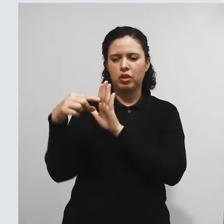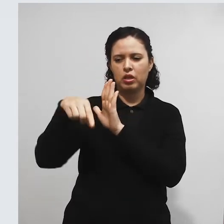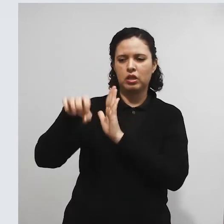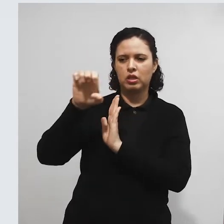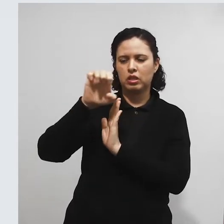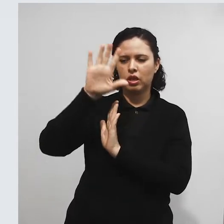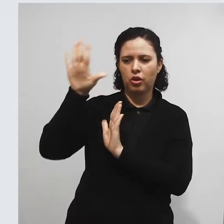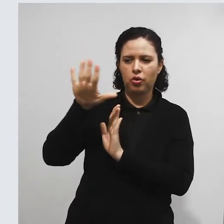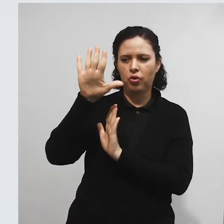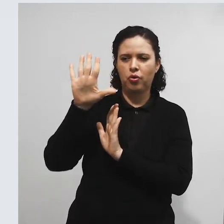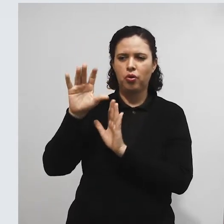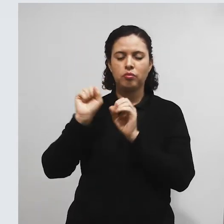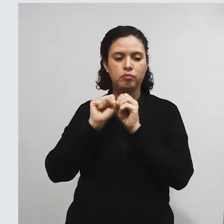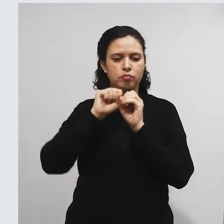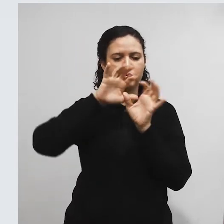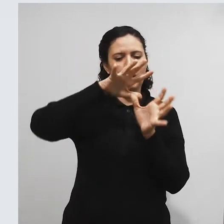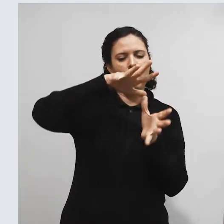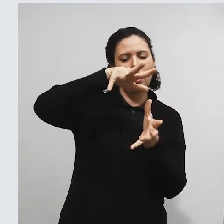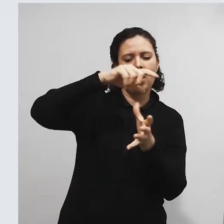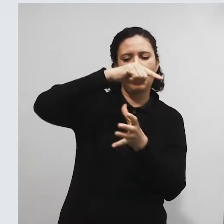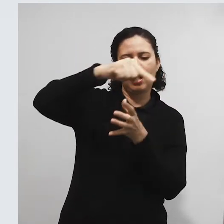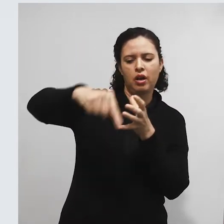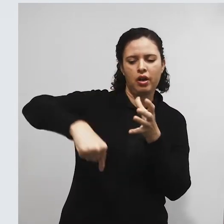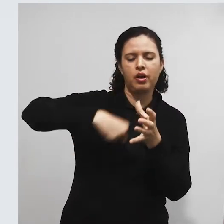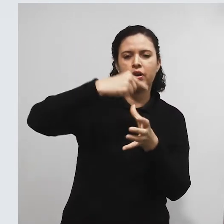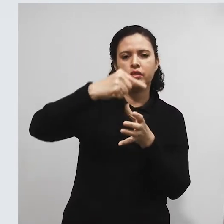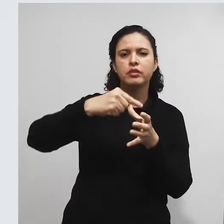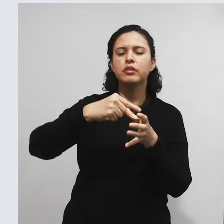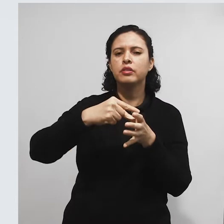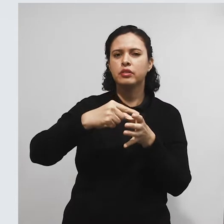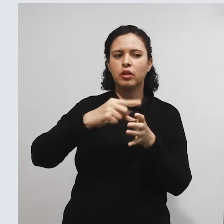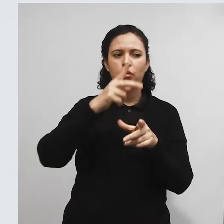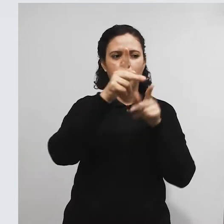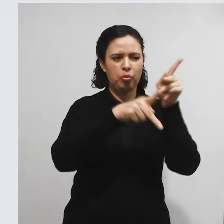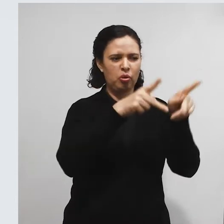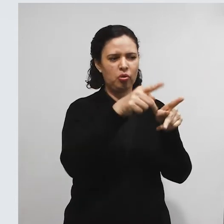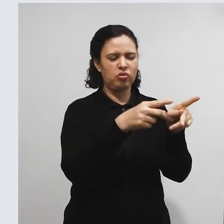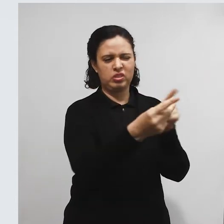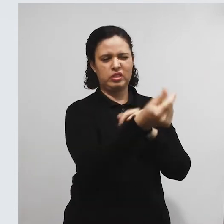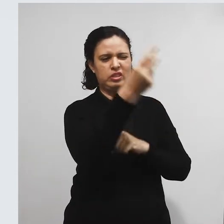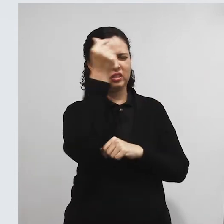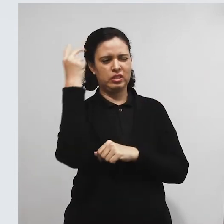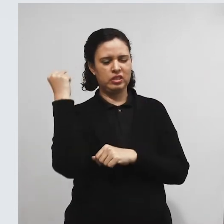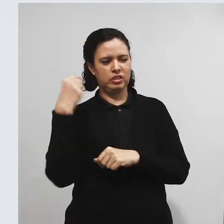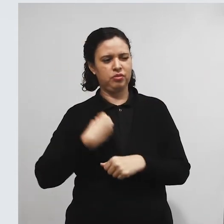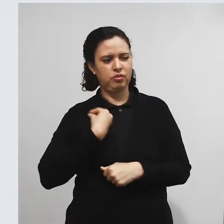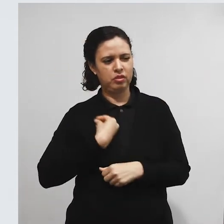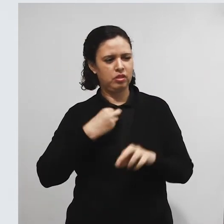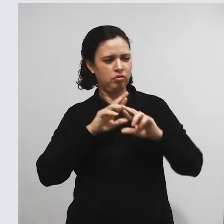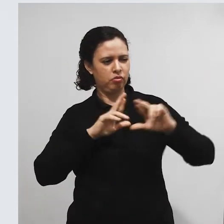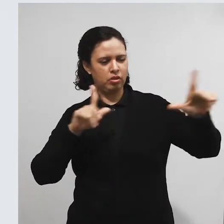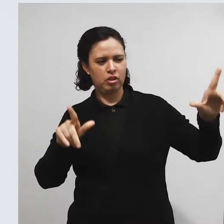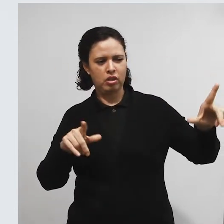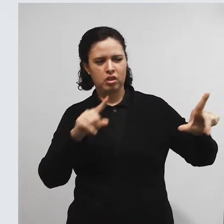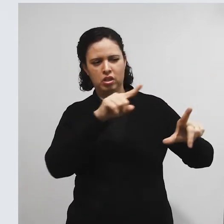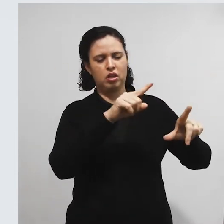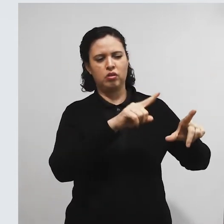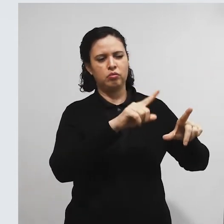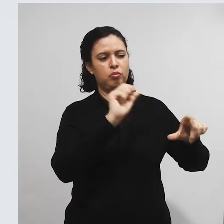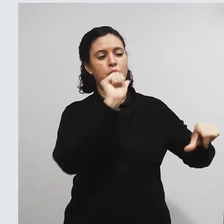europeu para todos os povos. E aqueles povos que eram mais antigos, que tinham um modo de vida diferente,